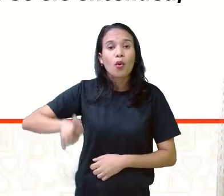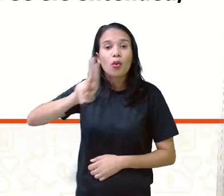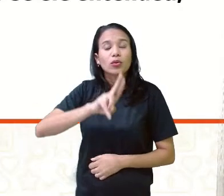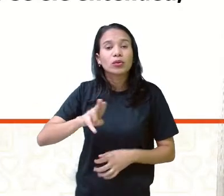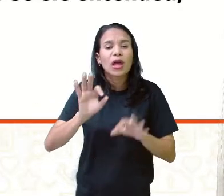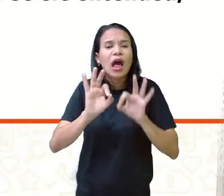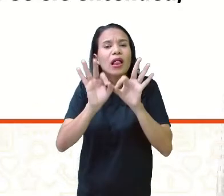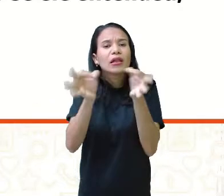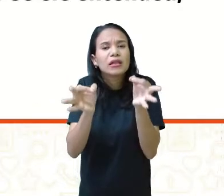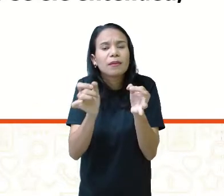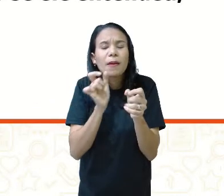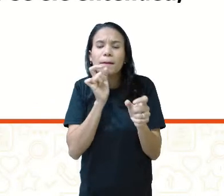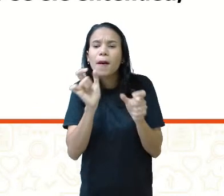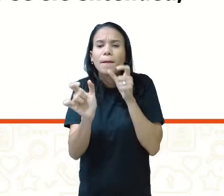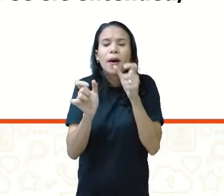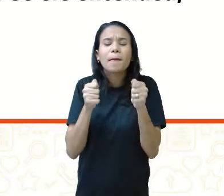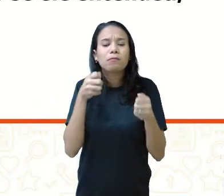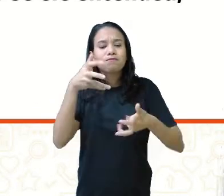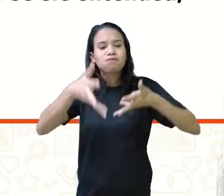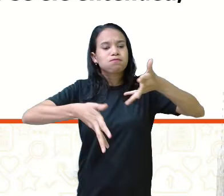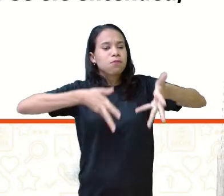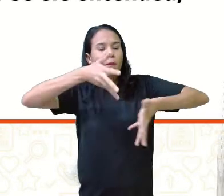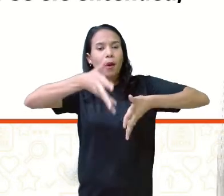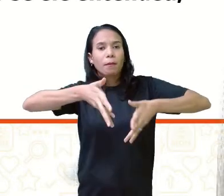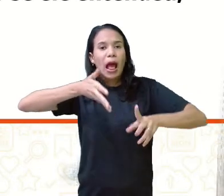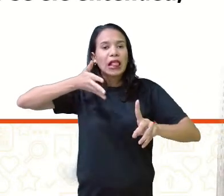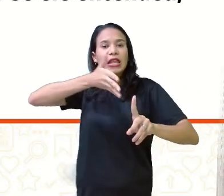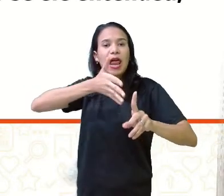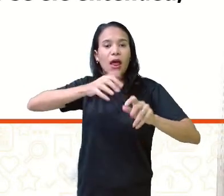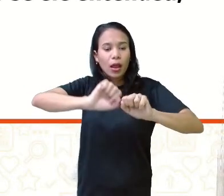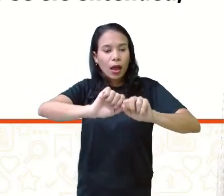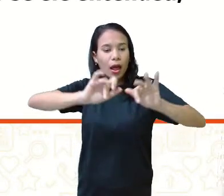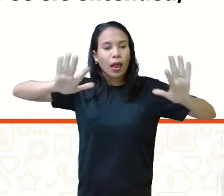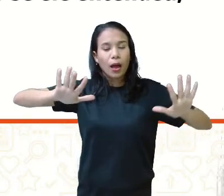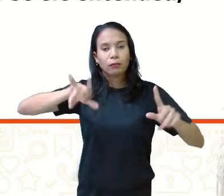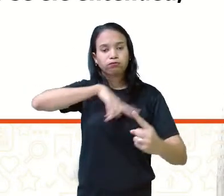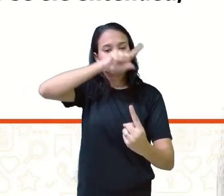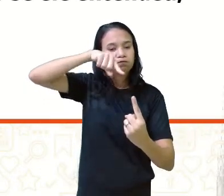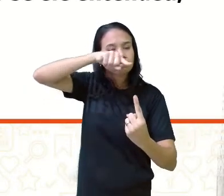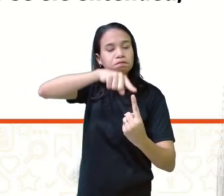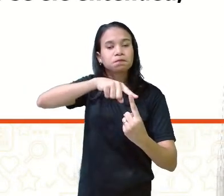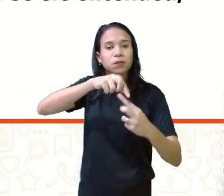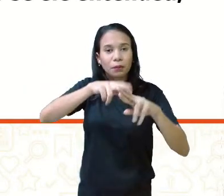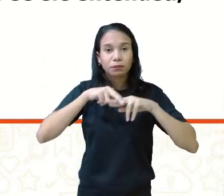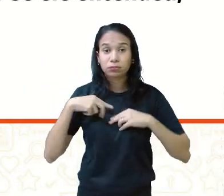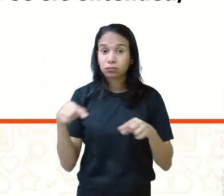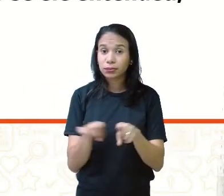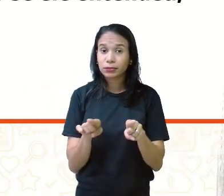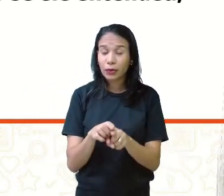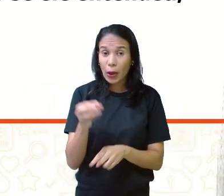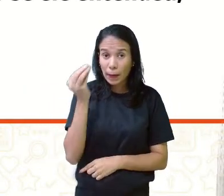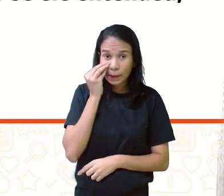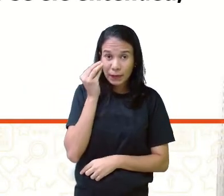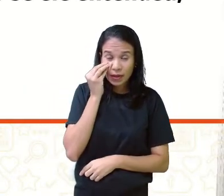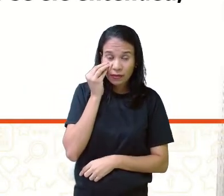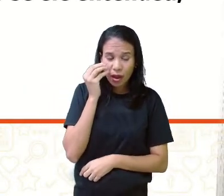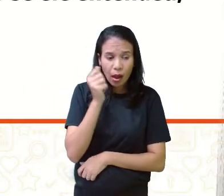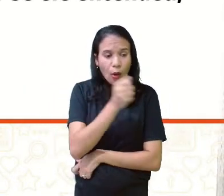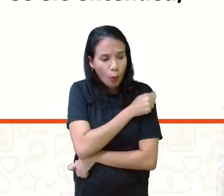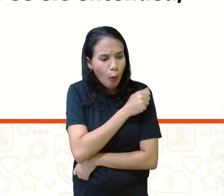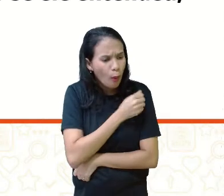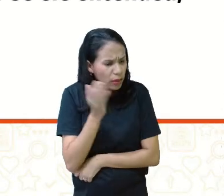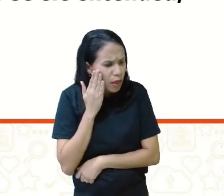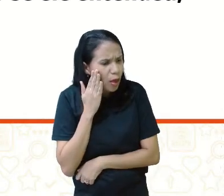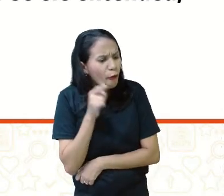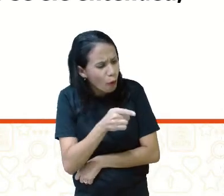linguagens simples, direta, clara e objetiva, e verificar se ele entendeu.